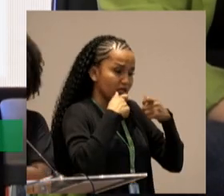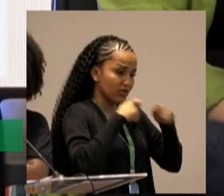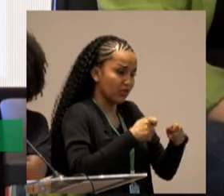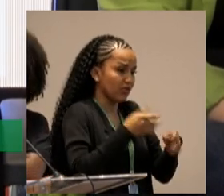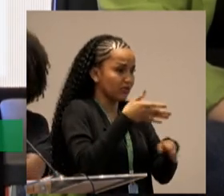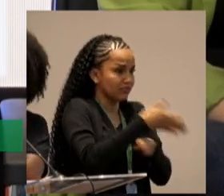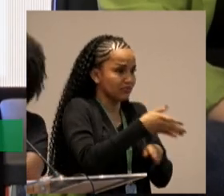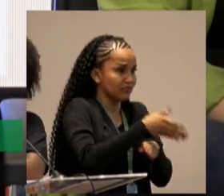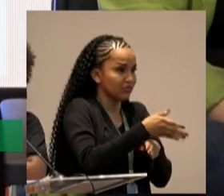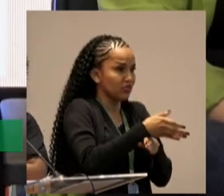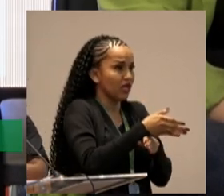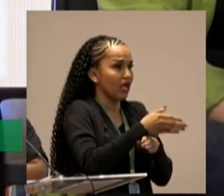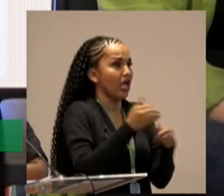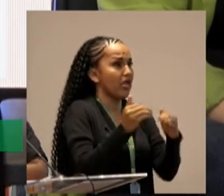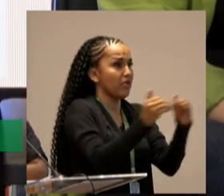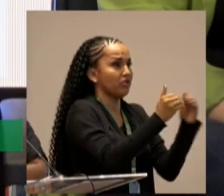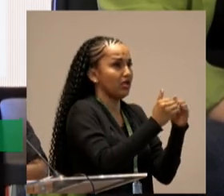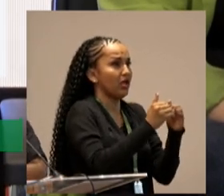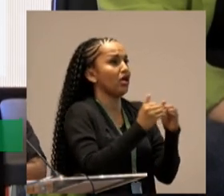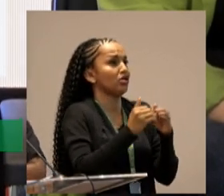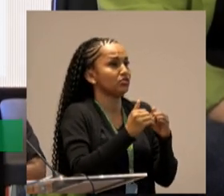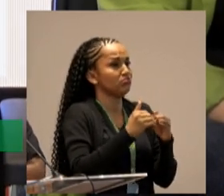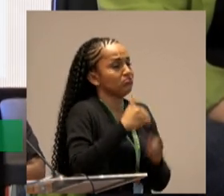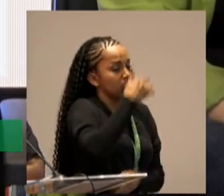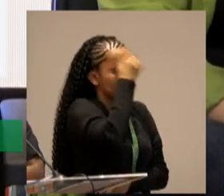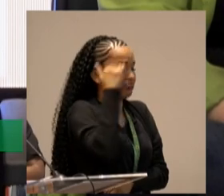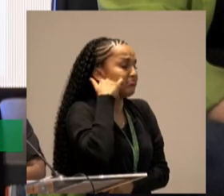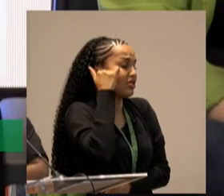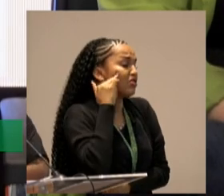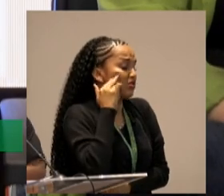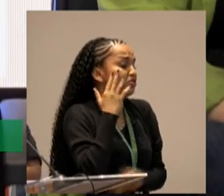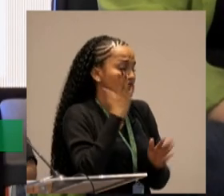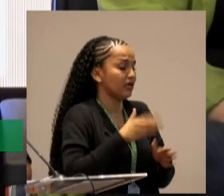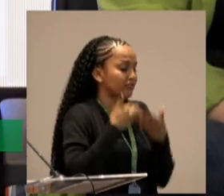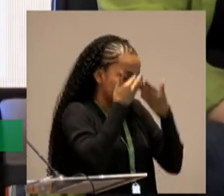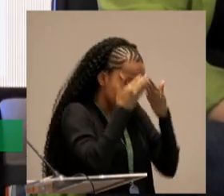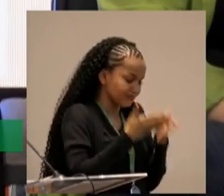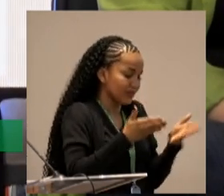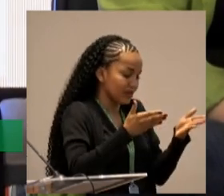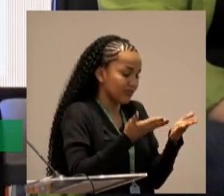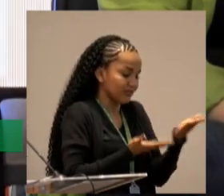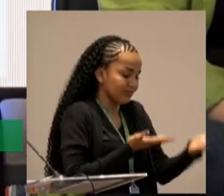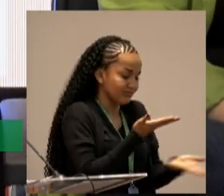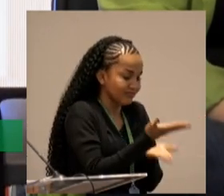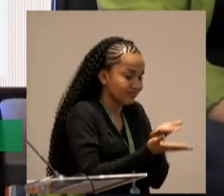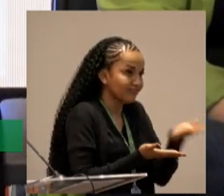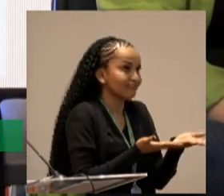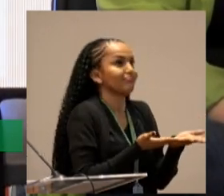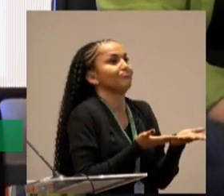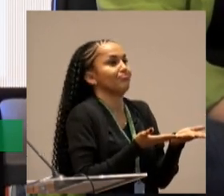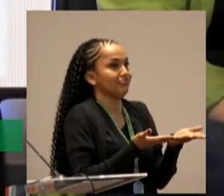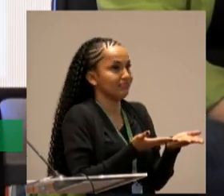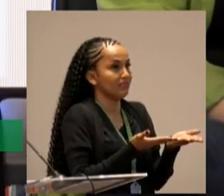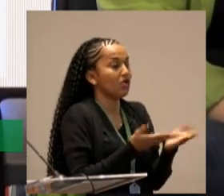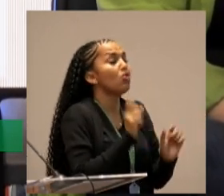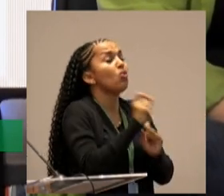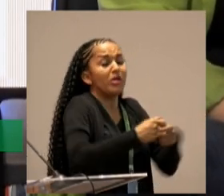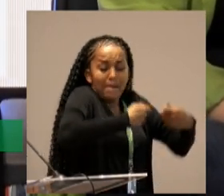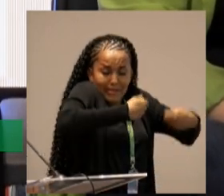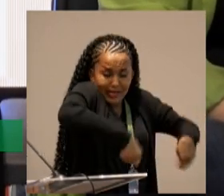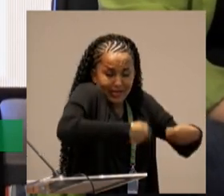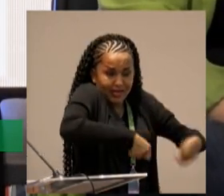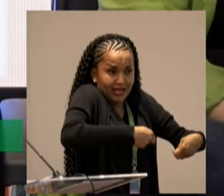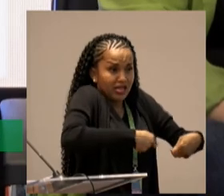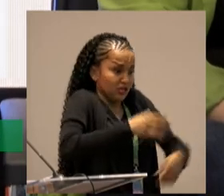igualdade racial, eu já me botei à disposição da Sônia e de toda a rede de o que